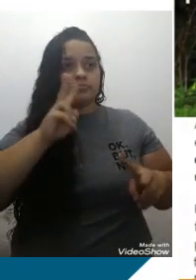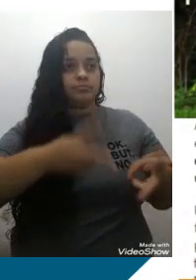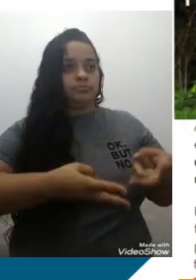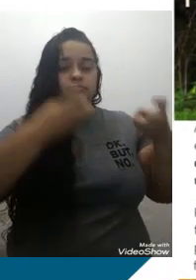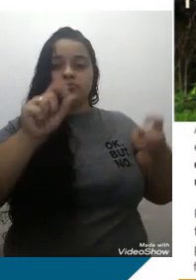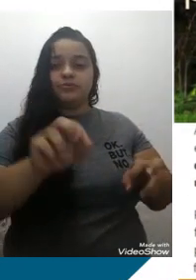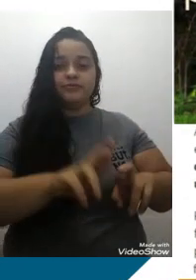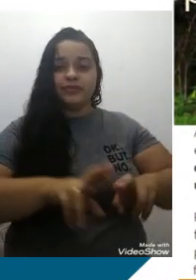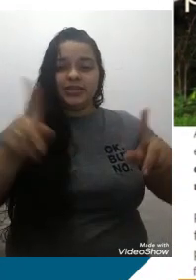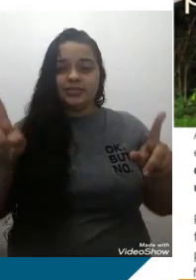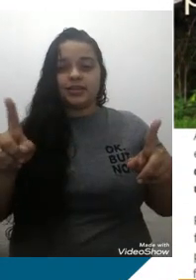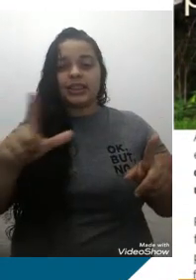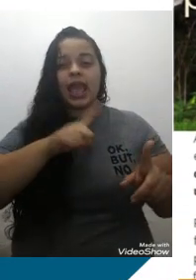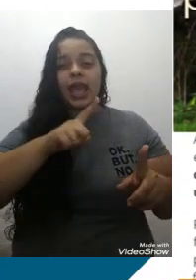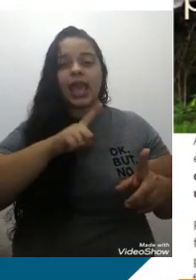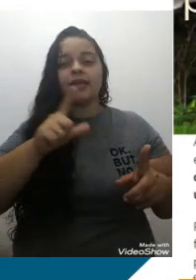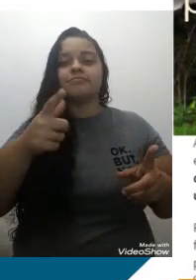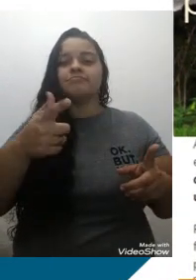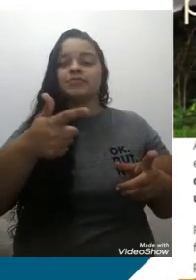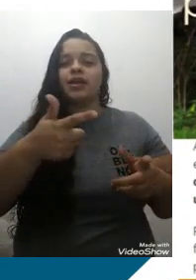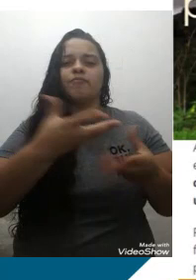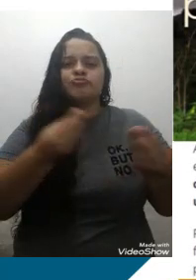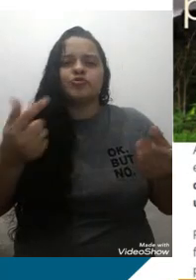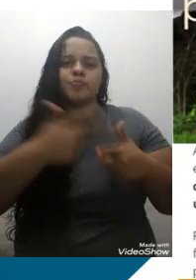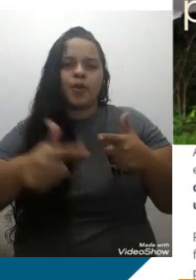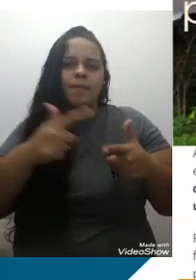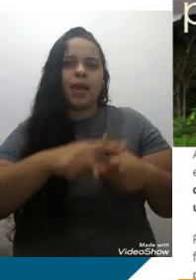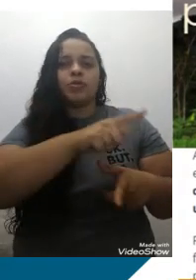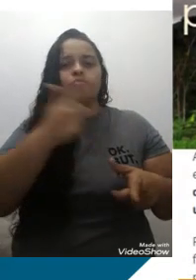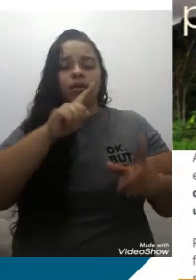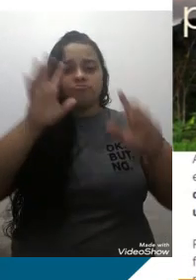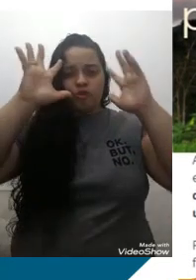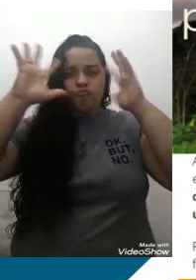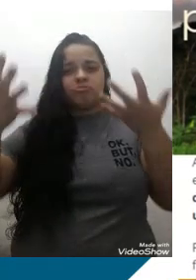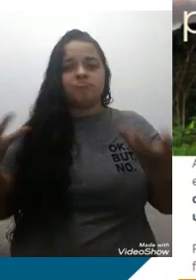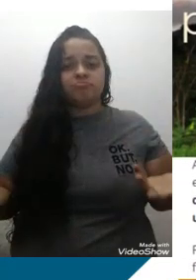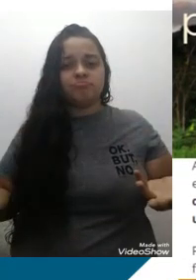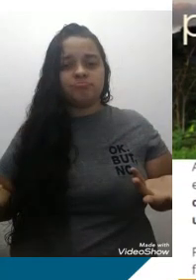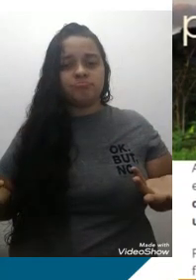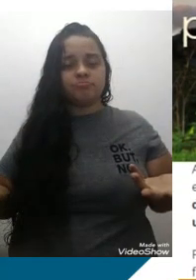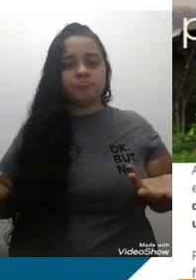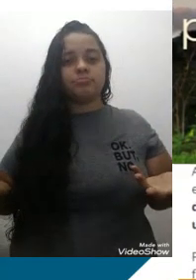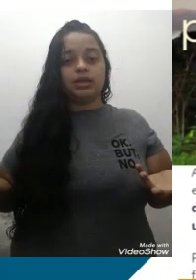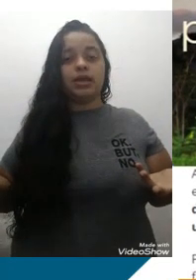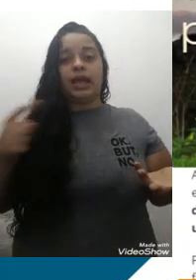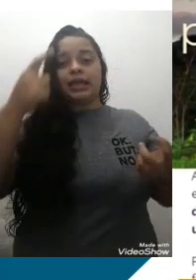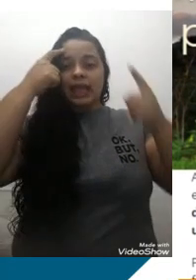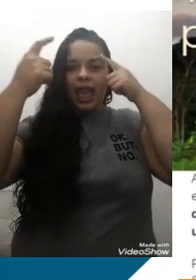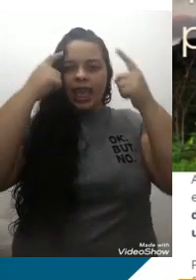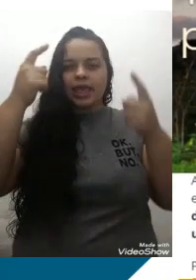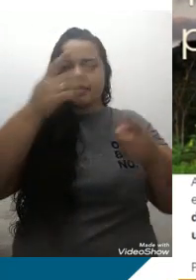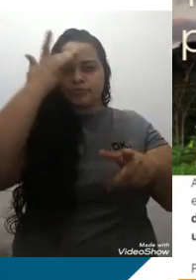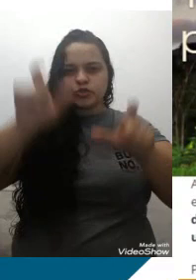ajudar a pensar soluções para vários problemas que a gente está vivendo no mundo de hoje. E dessa ideia de que os